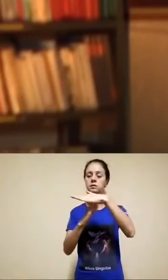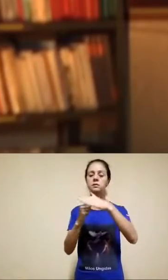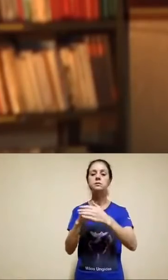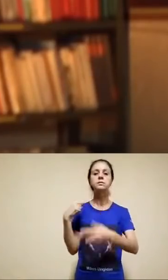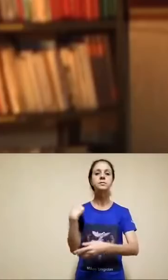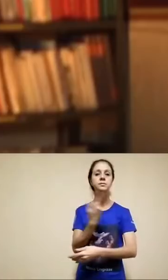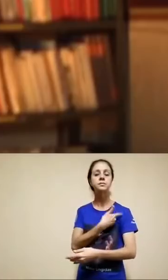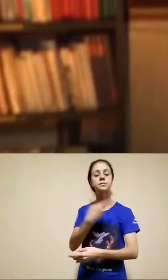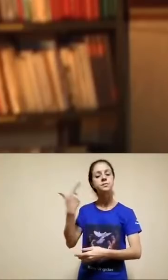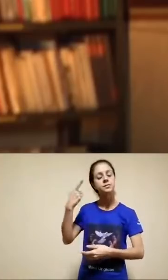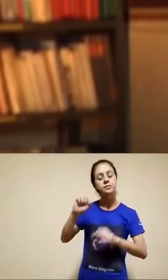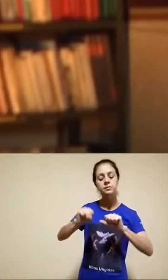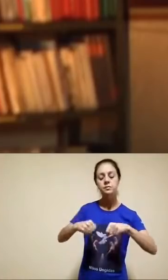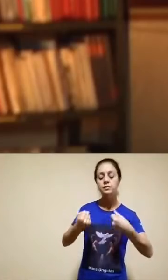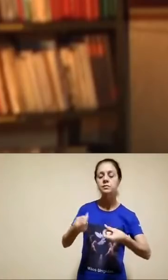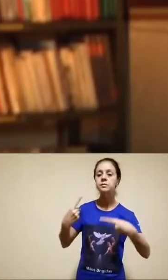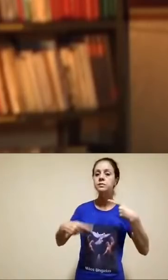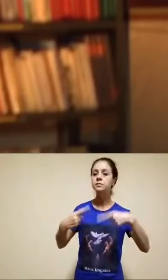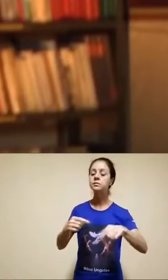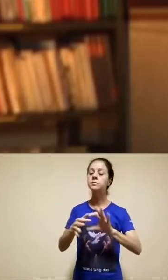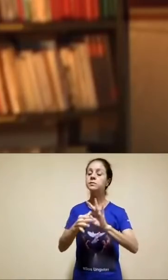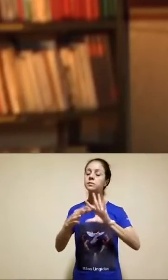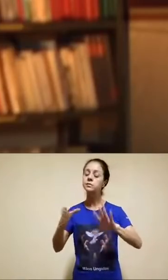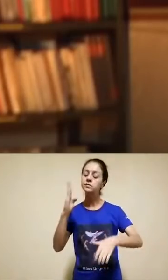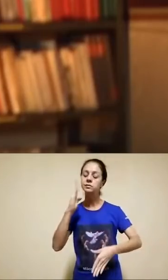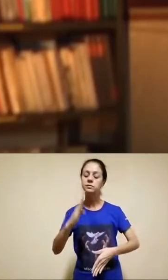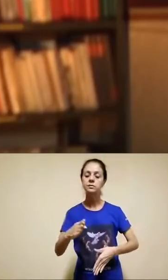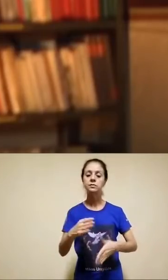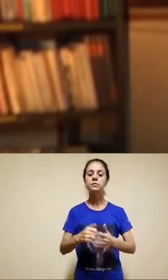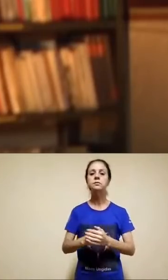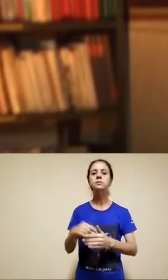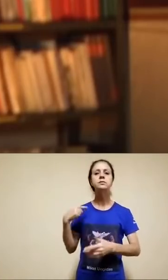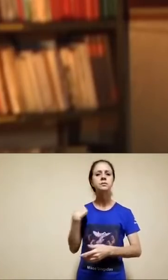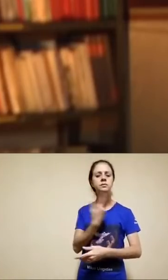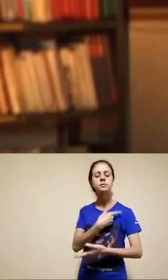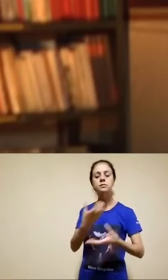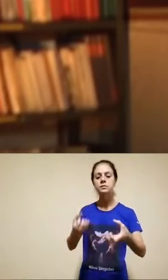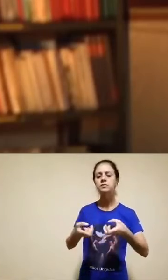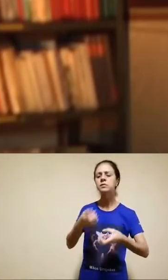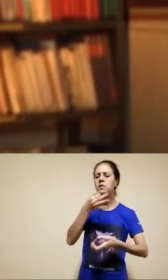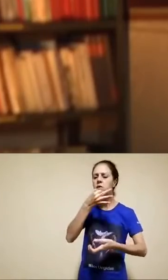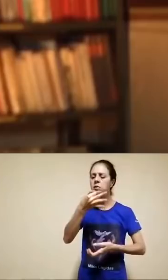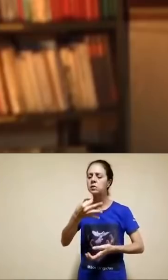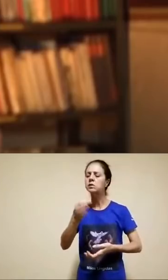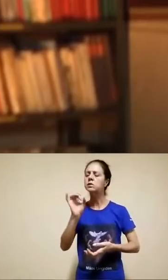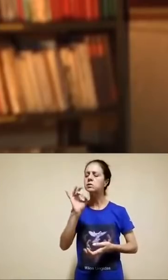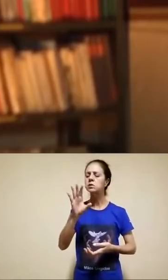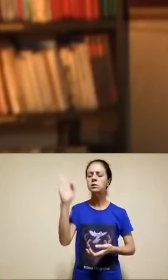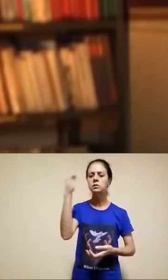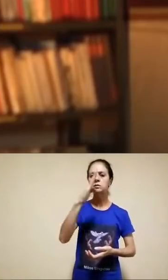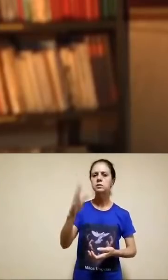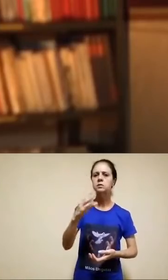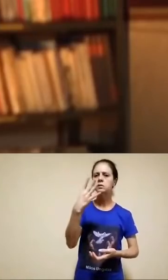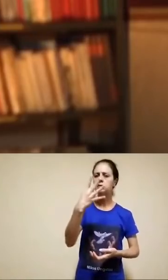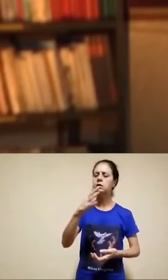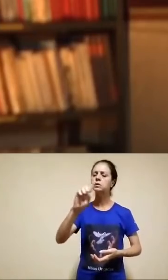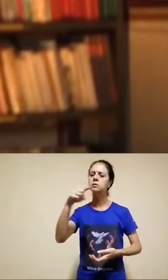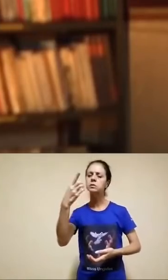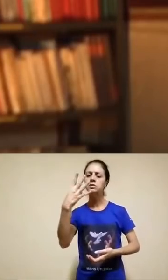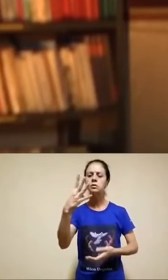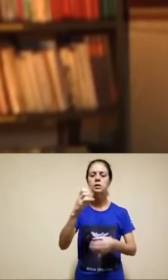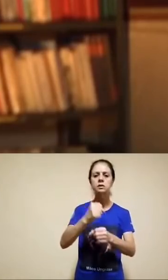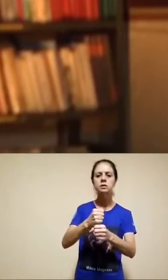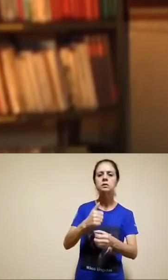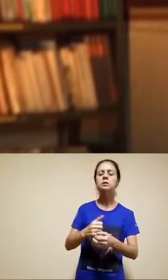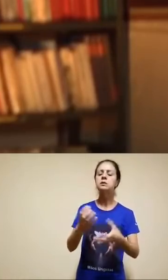para que a gente consiga fortalecer os nossos instrumentos de democracia direta, porque a gente não quer opinar sobre o Brasil somente de 4 em 4 anos, a gente